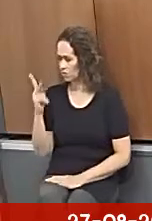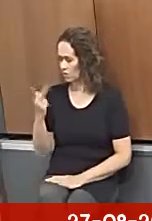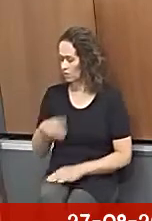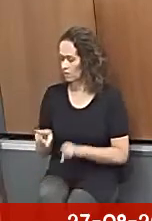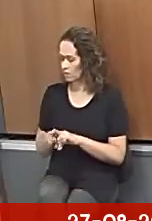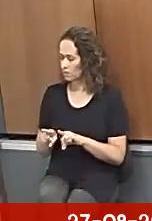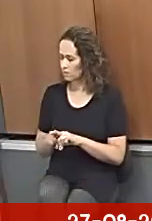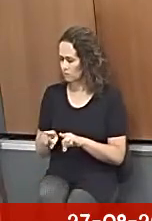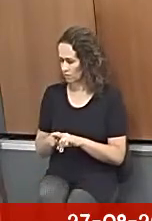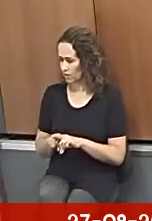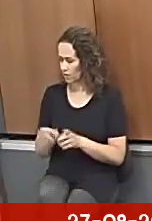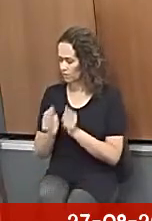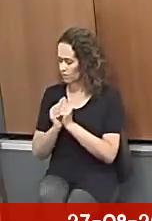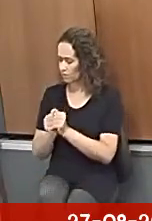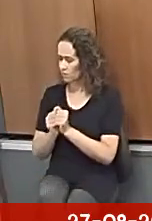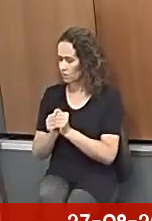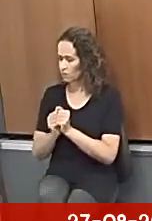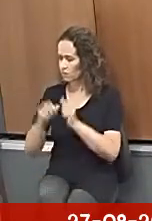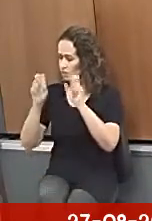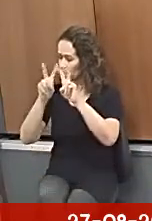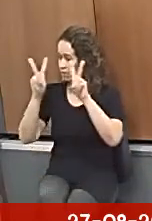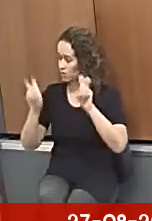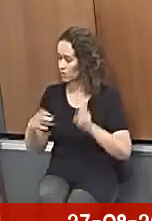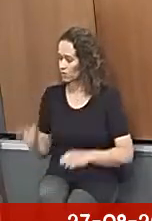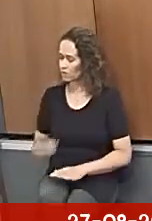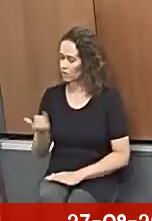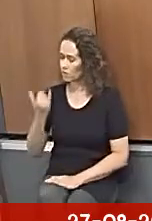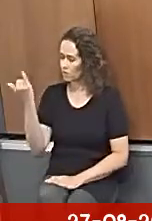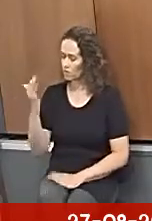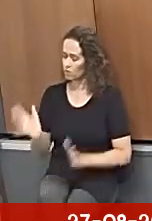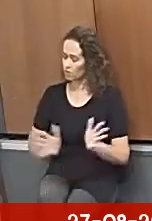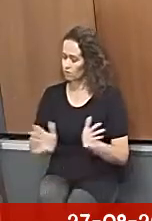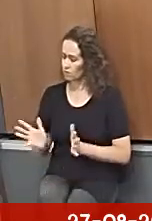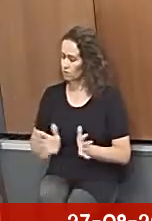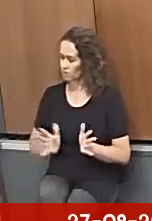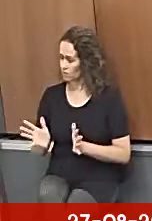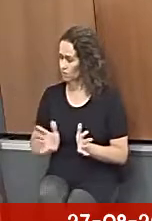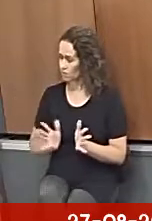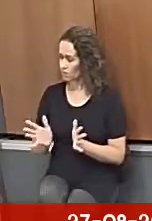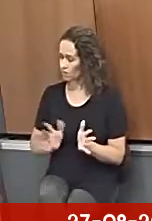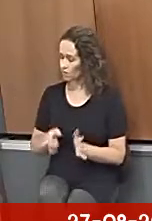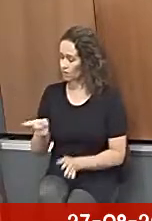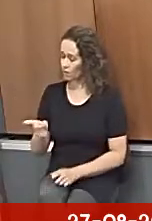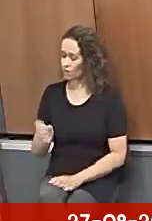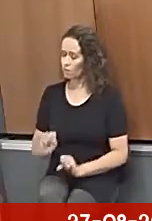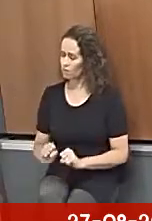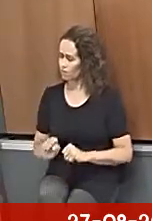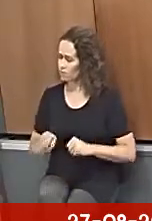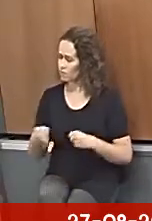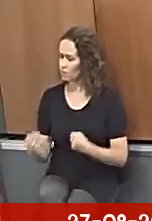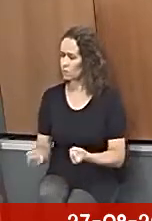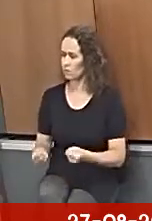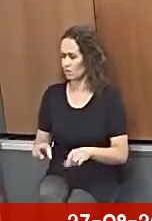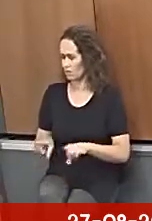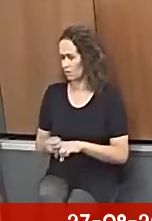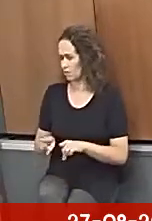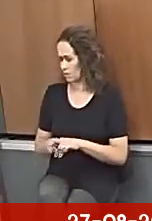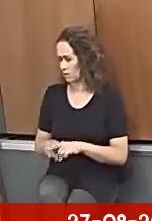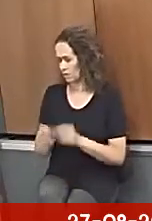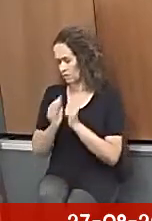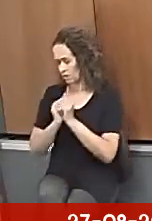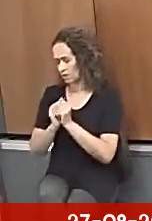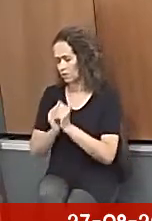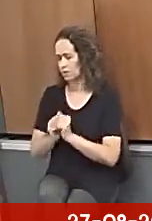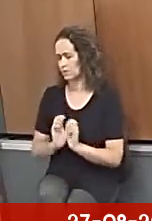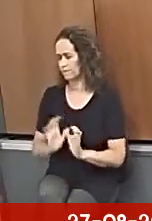também envolvido nessa temática tão importante a acessibilidade ele que é um defensor da causa também está hoje nessa